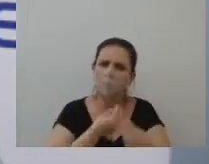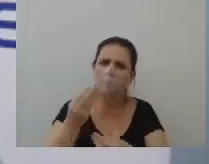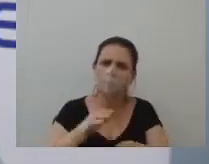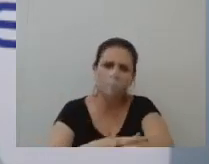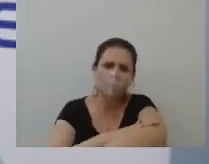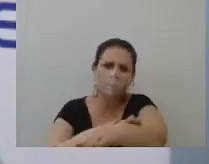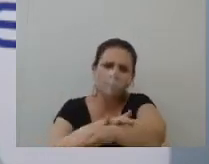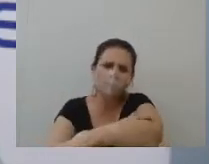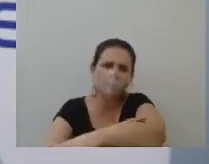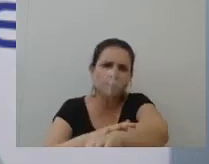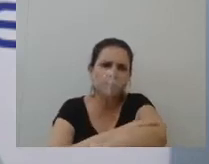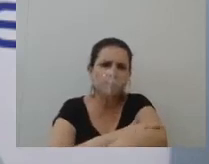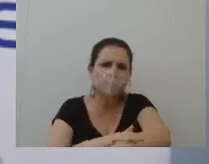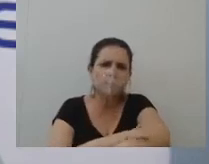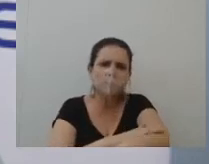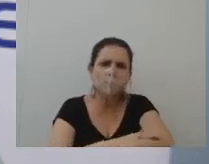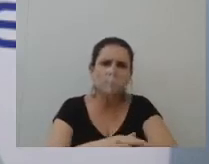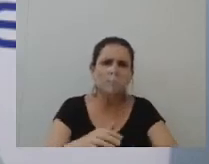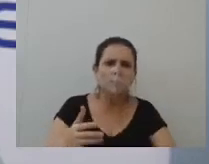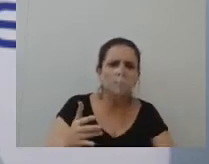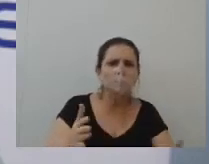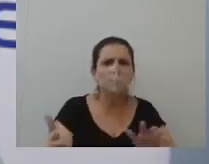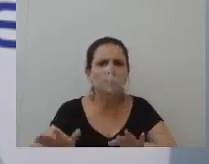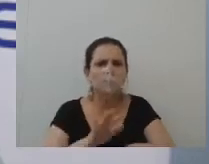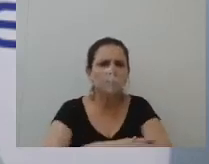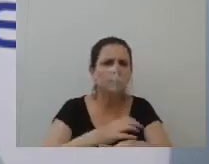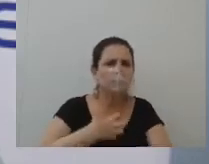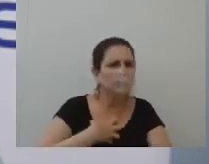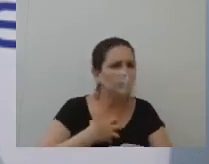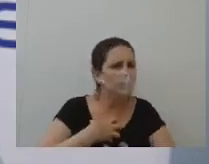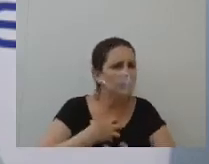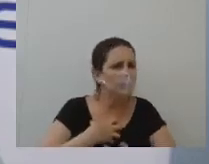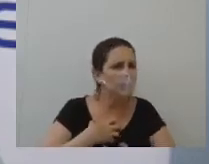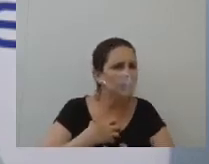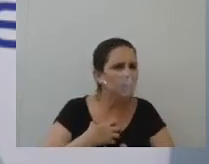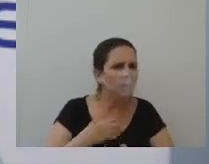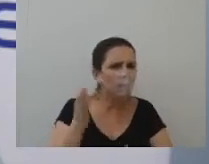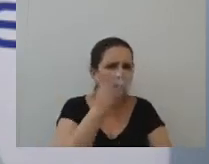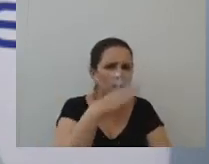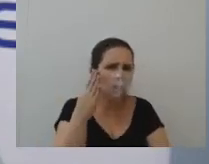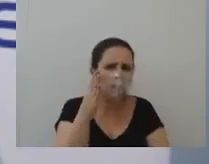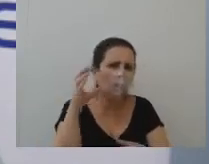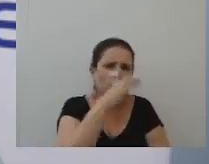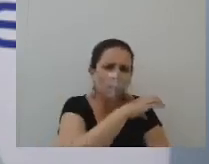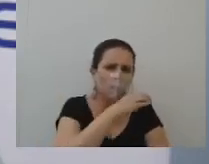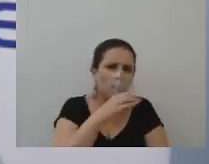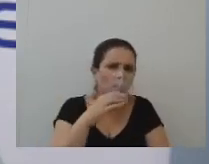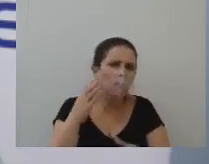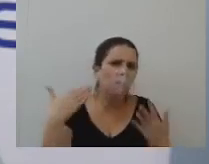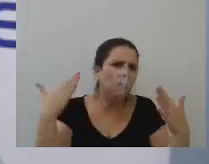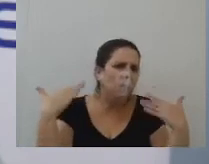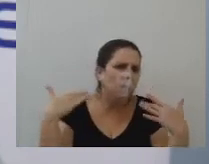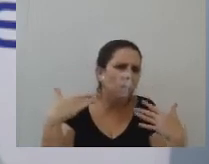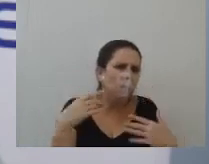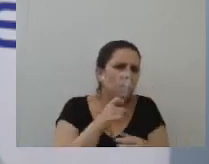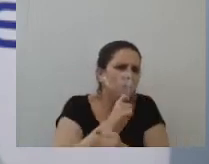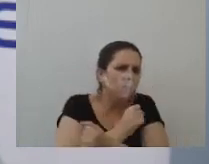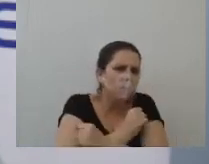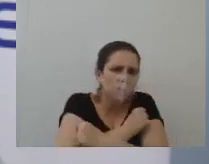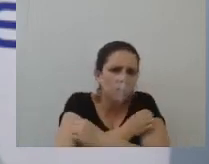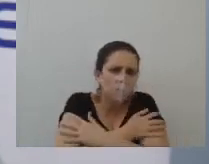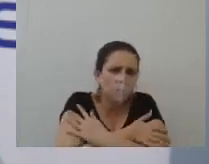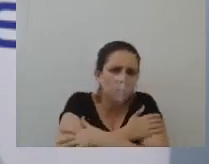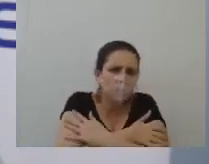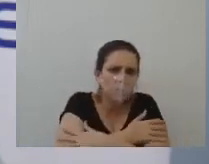nossa pele é o grande regulador de temperatura. É quem manda essas informações dizendo, você está perdendo calor rápido,